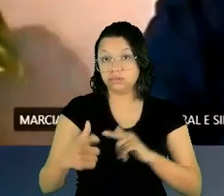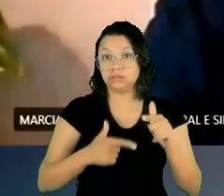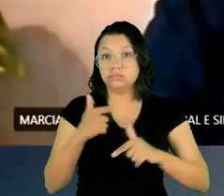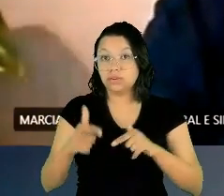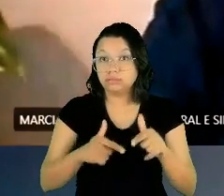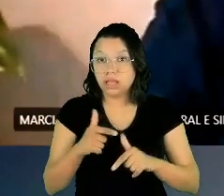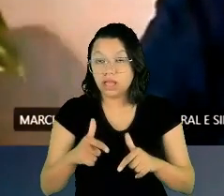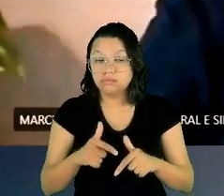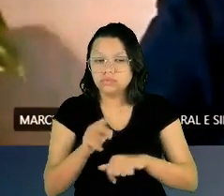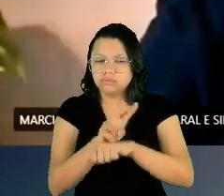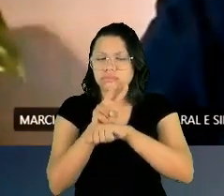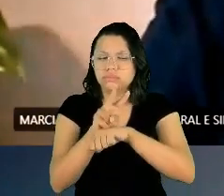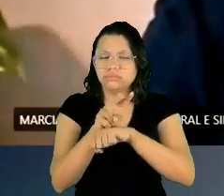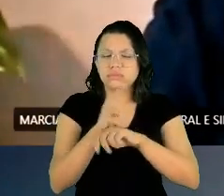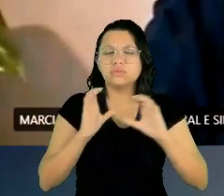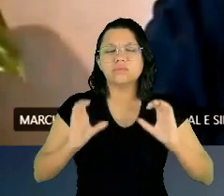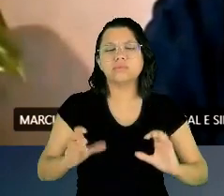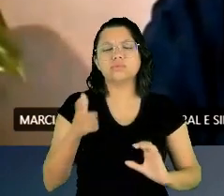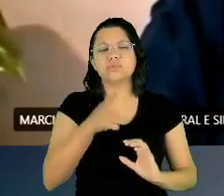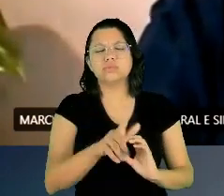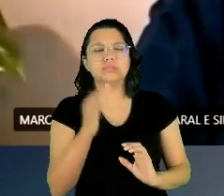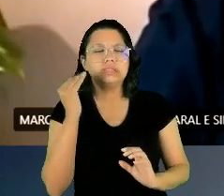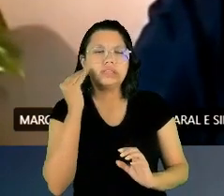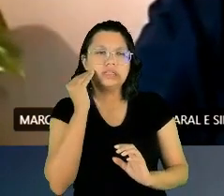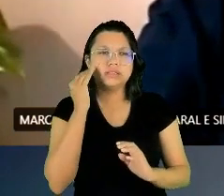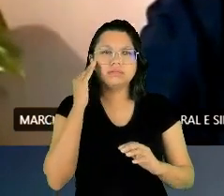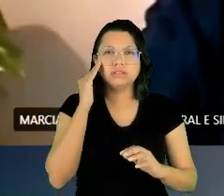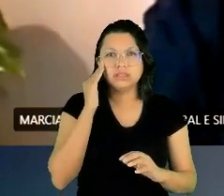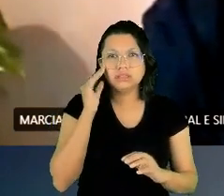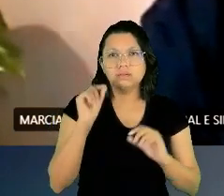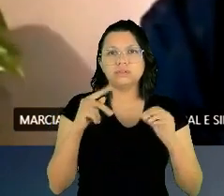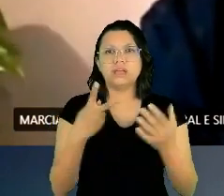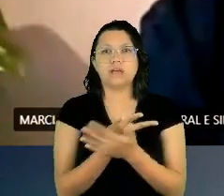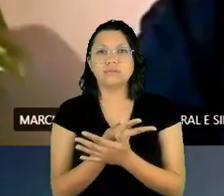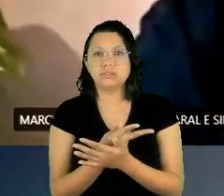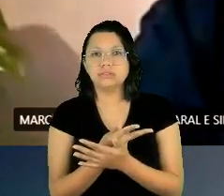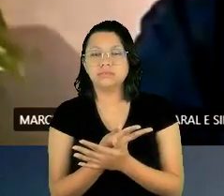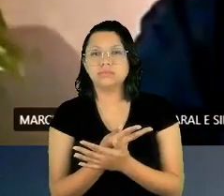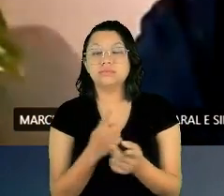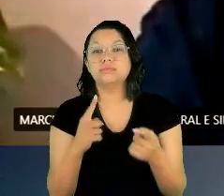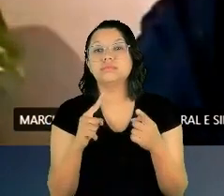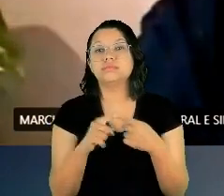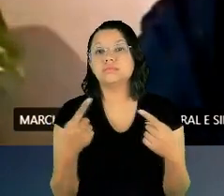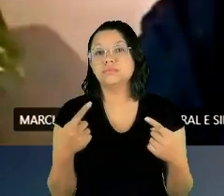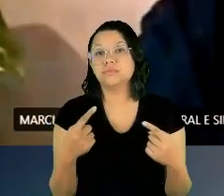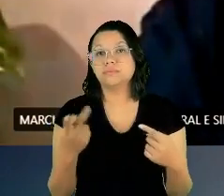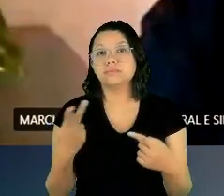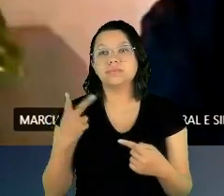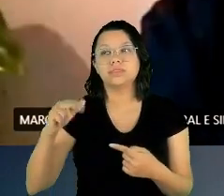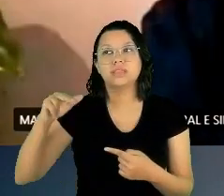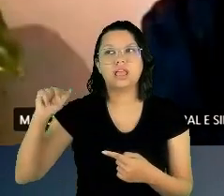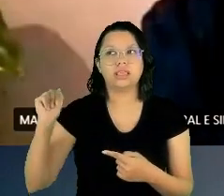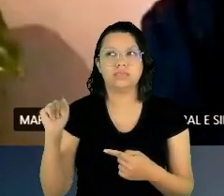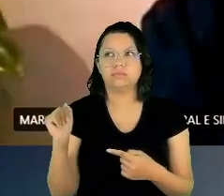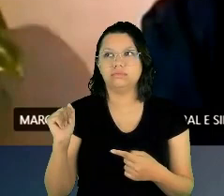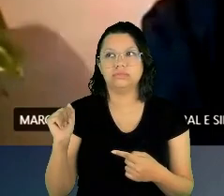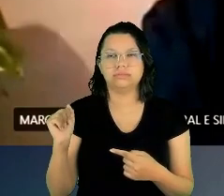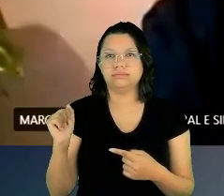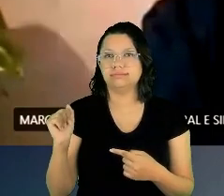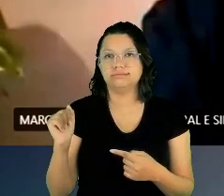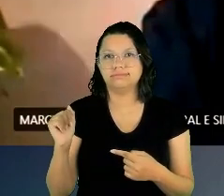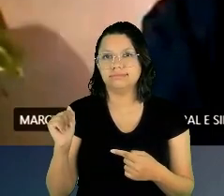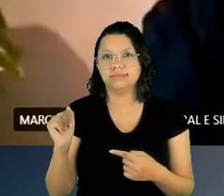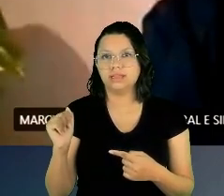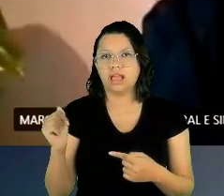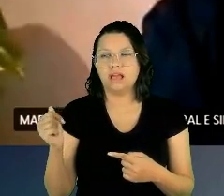está monitorando o comportamento do outro, tentando entender a situação que está acontecendo, mas a gente nunca